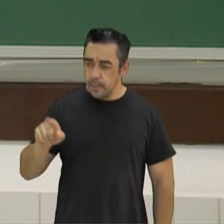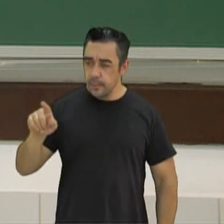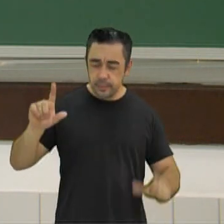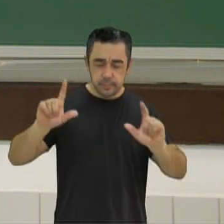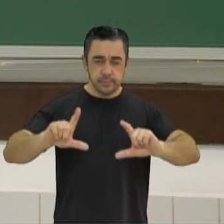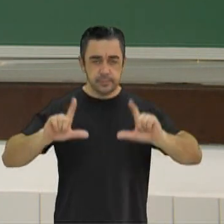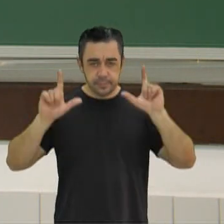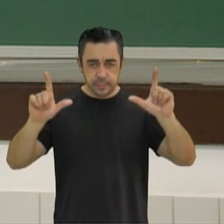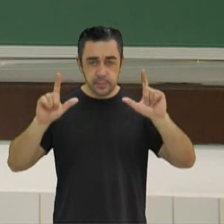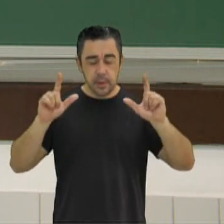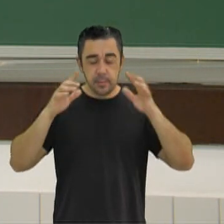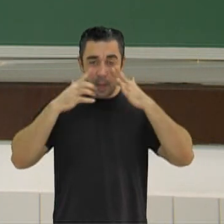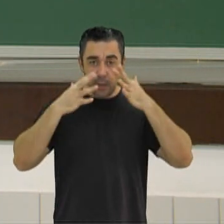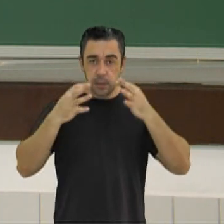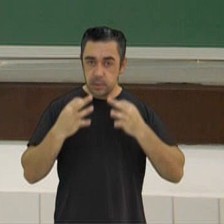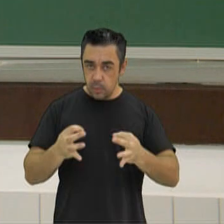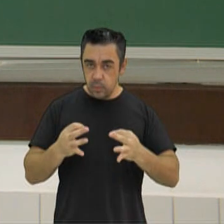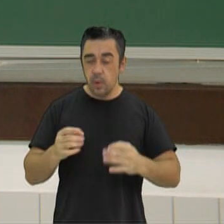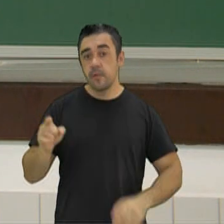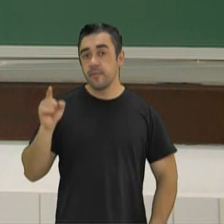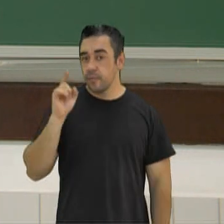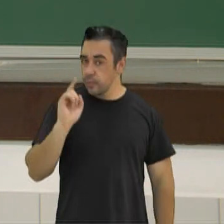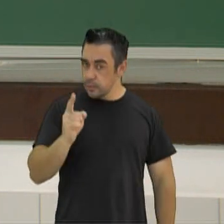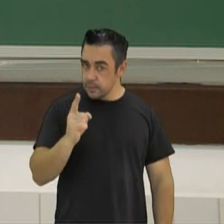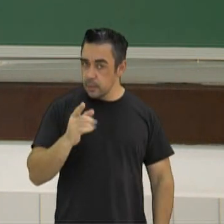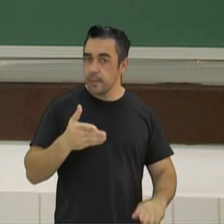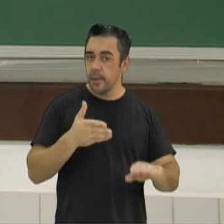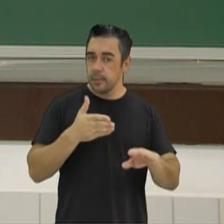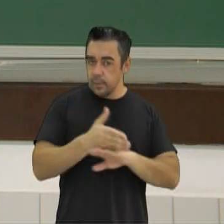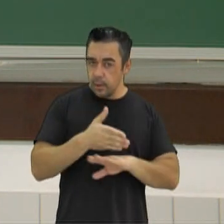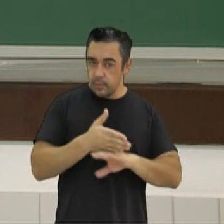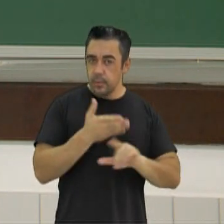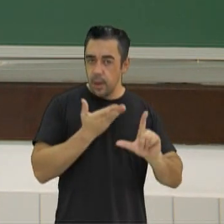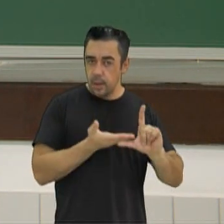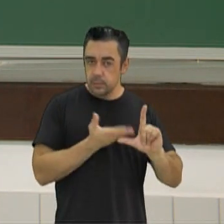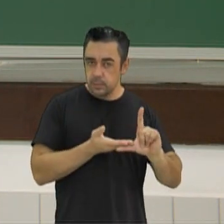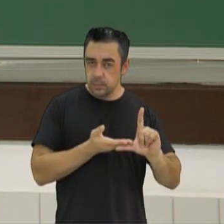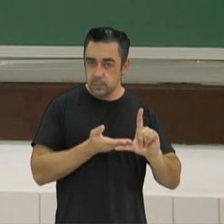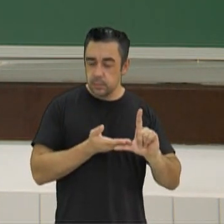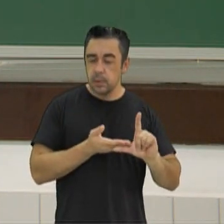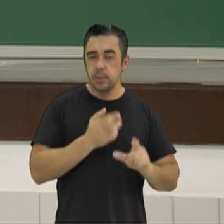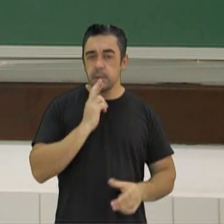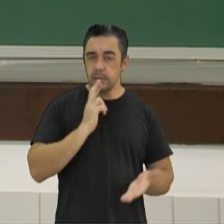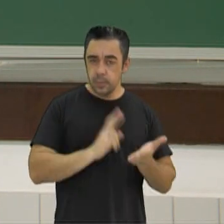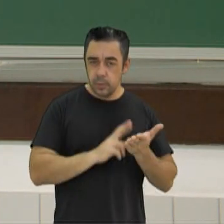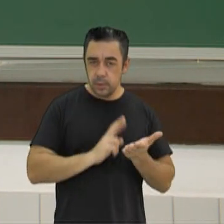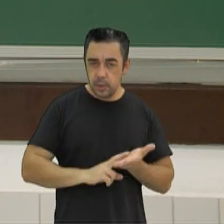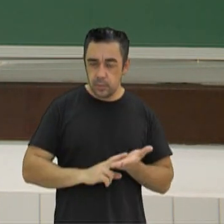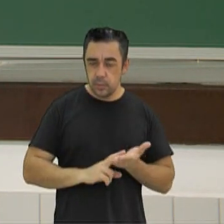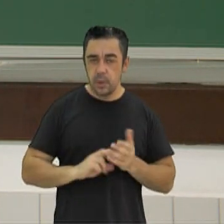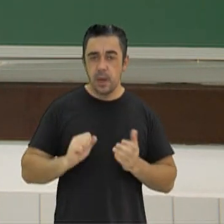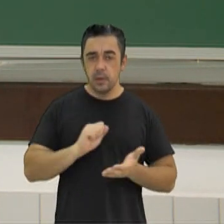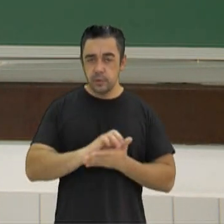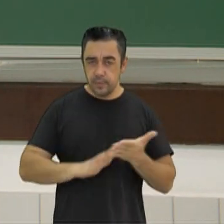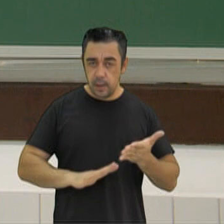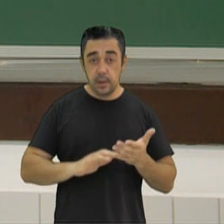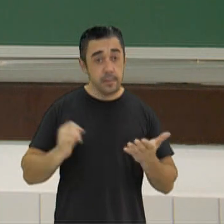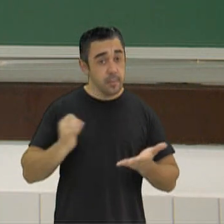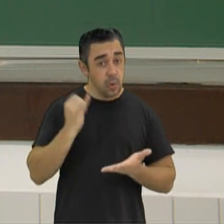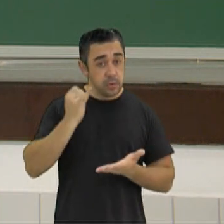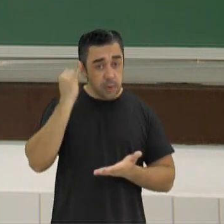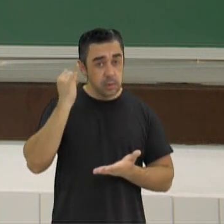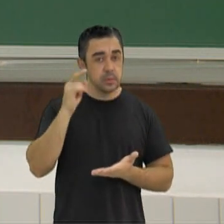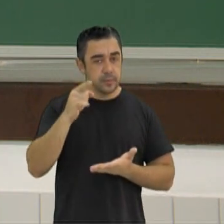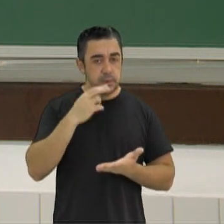Google Class. Vocês estão acessando? Vocês estão fazendo as atividades? É muito importante que você faça as suas atividades, é muito importante que